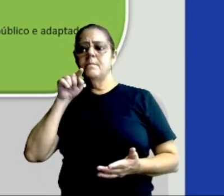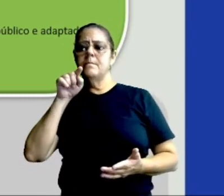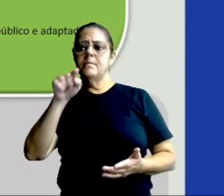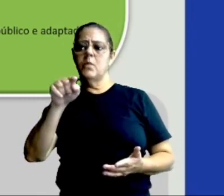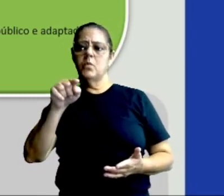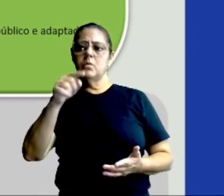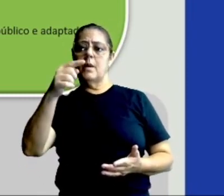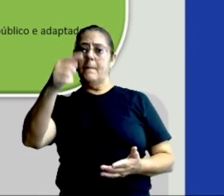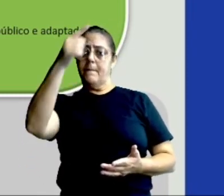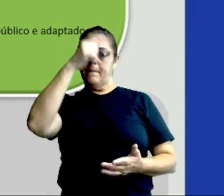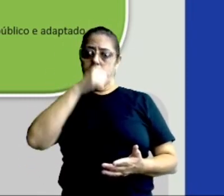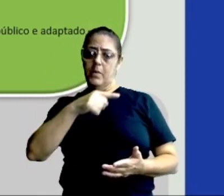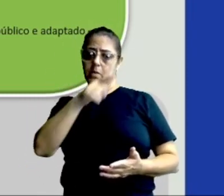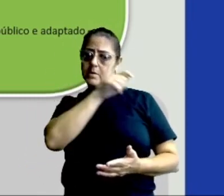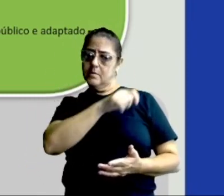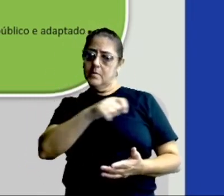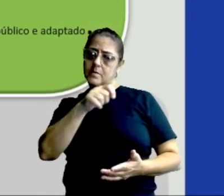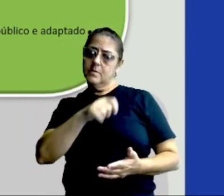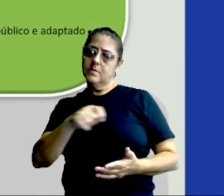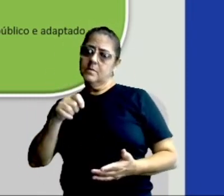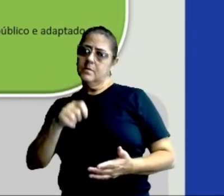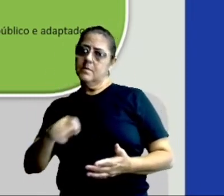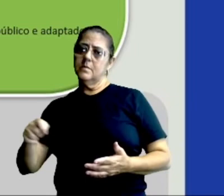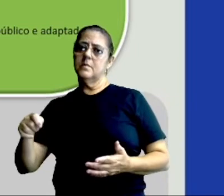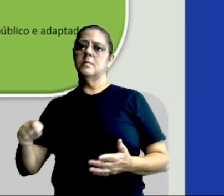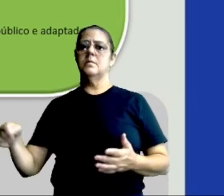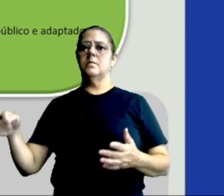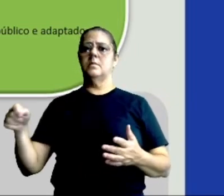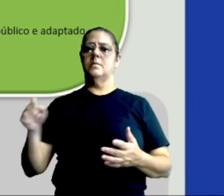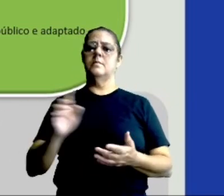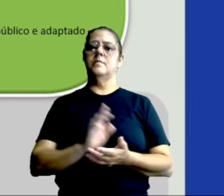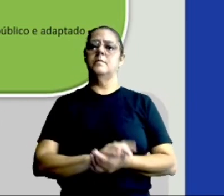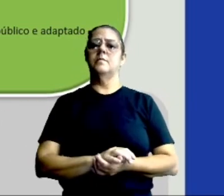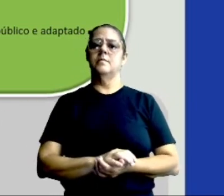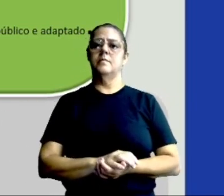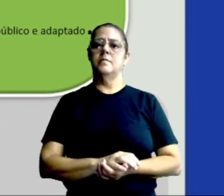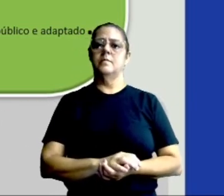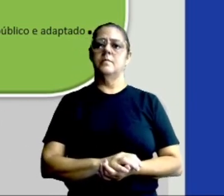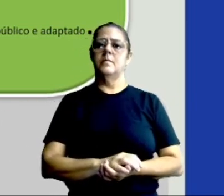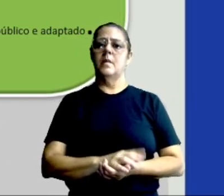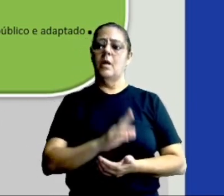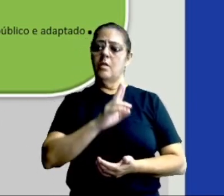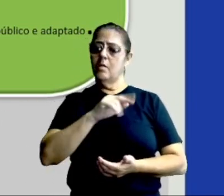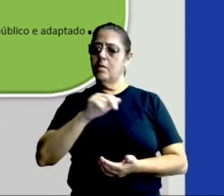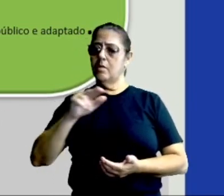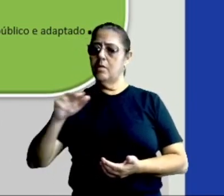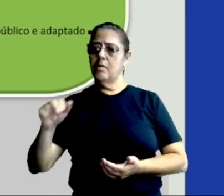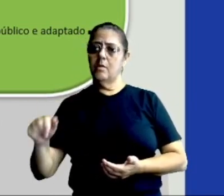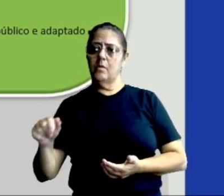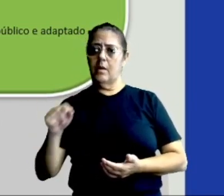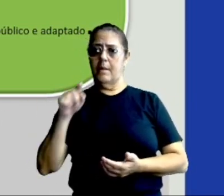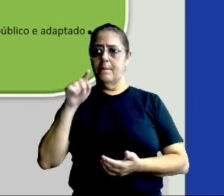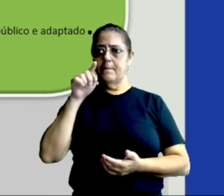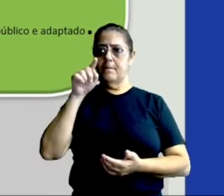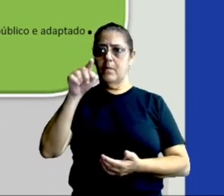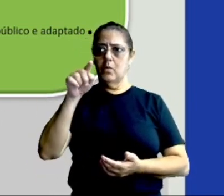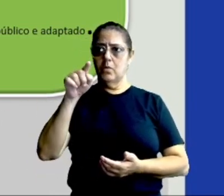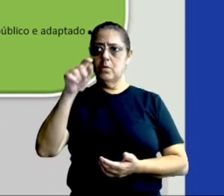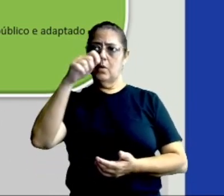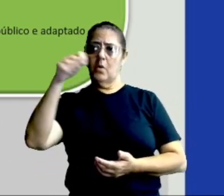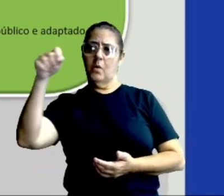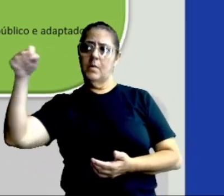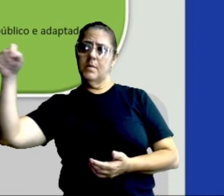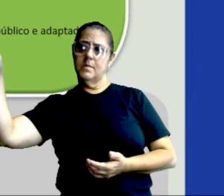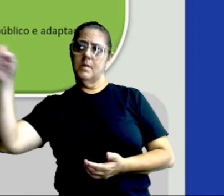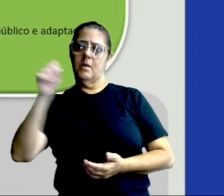próxima frase a gente precisa iniciar sempre na outra linha então nunca você pode terminar um